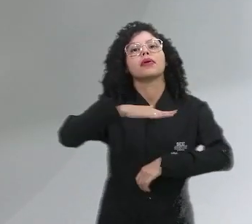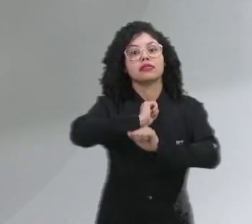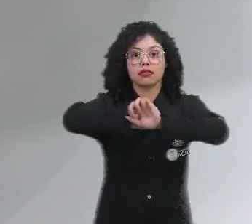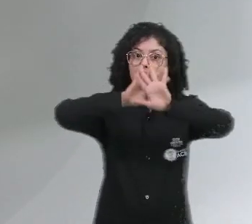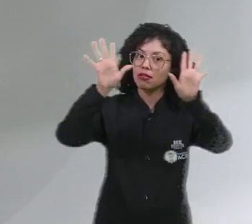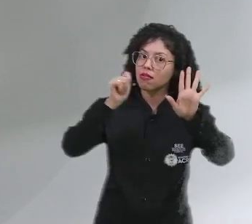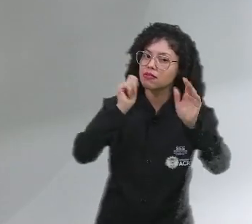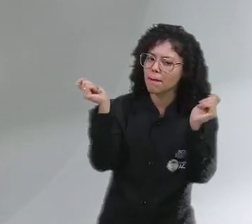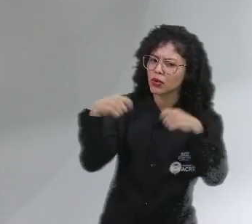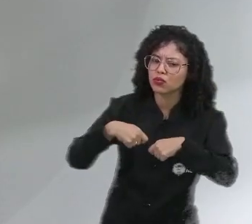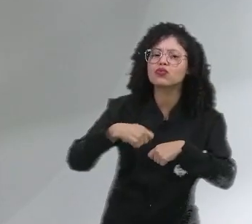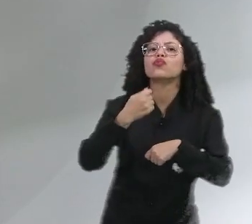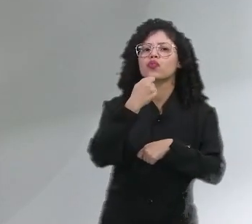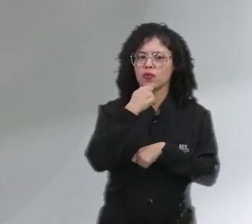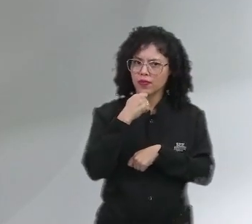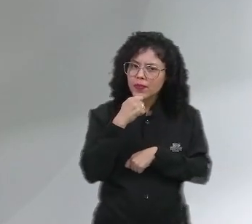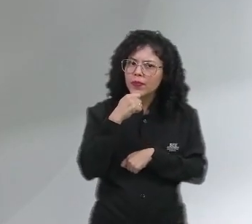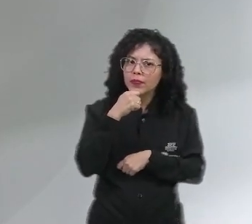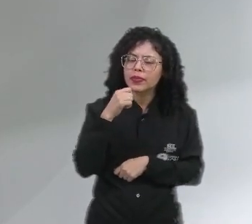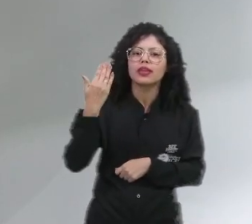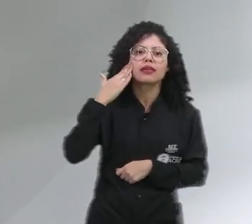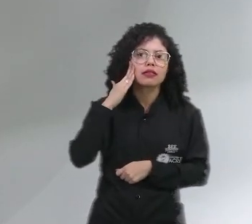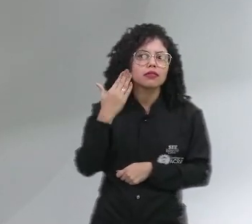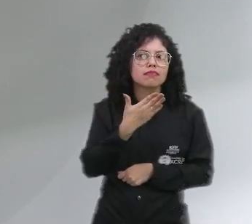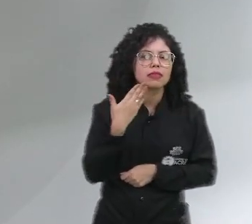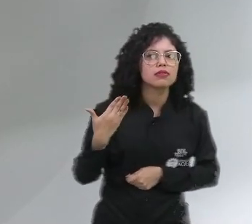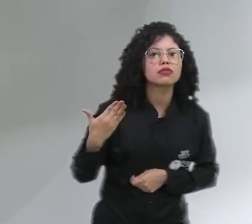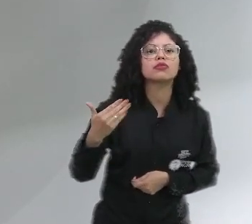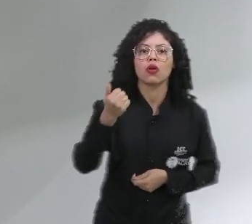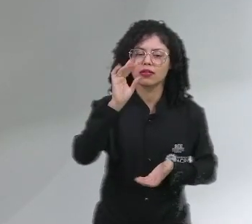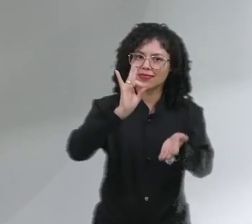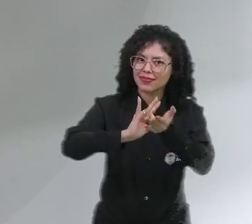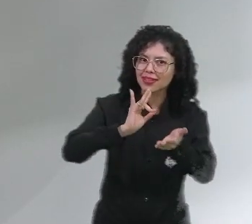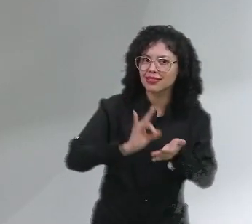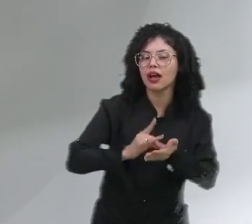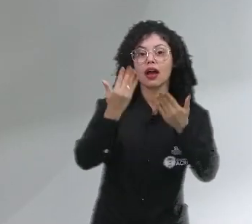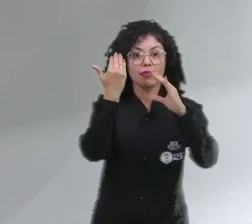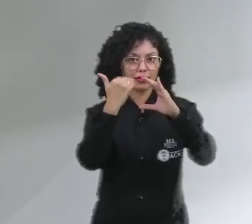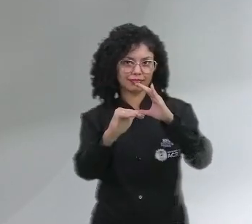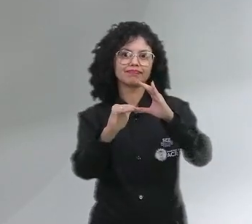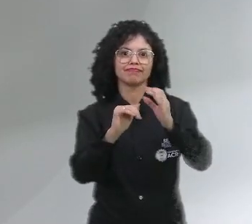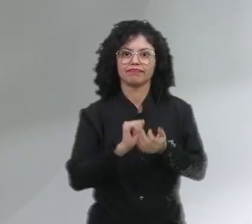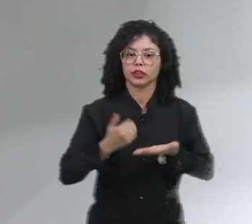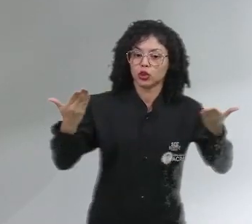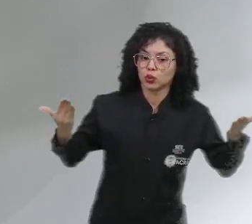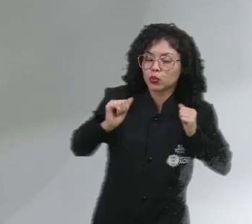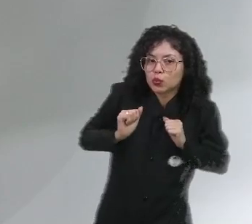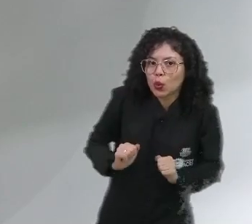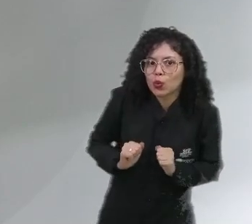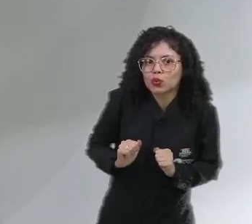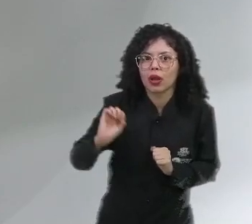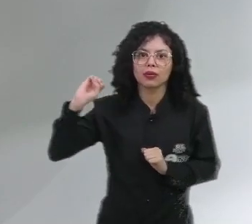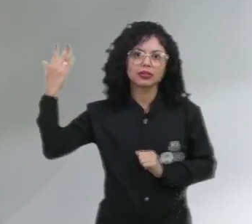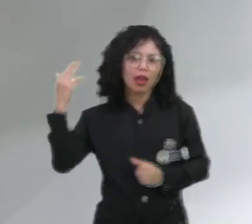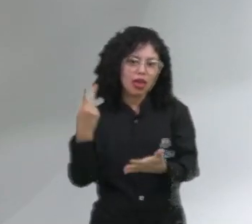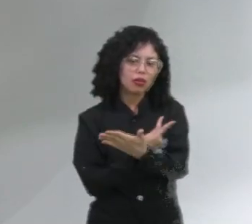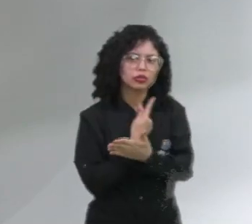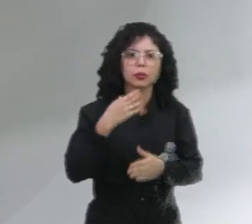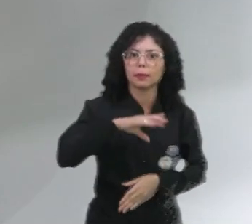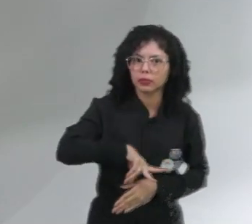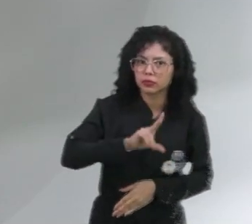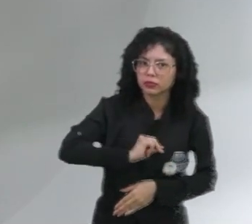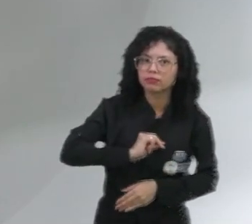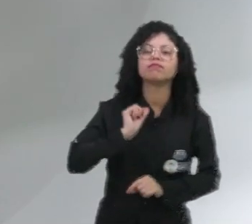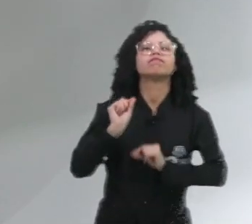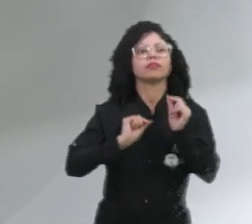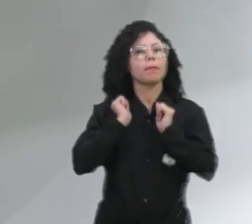claro possível, para que você consiga entender de fato a mensagem. Isso pode acontecer em erros de português, no caso